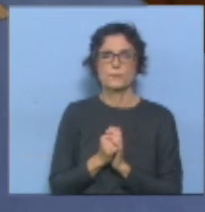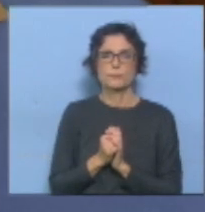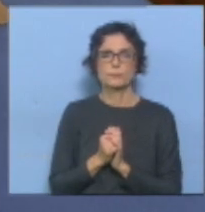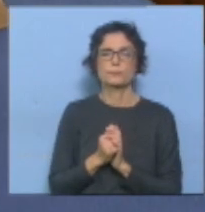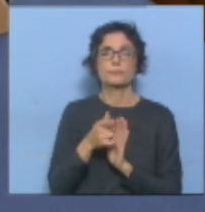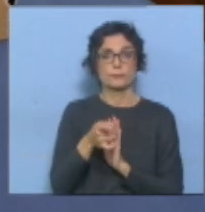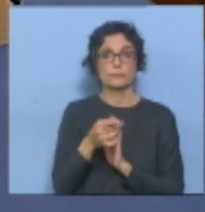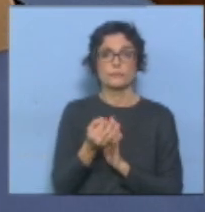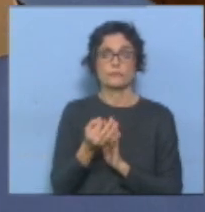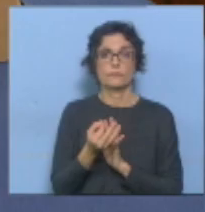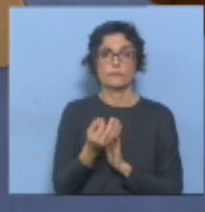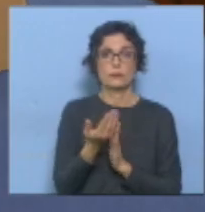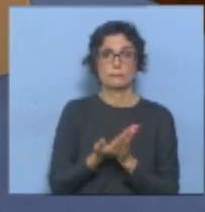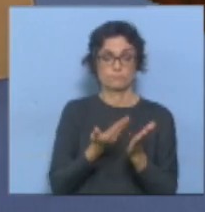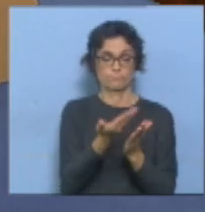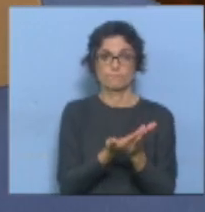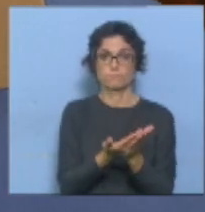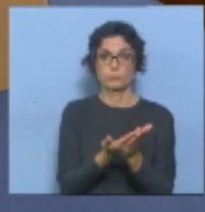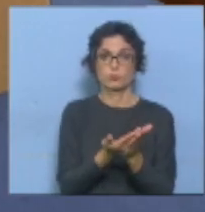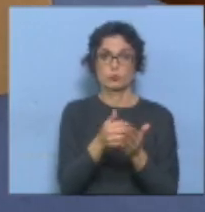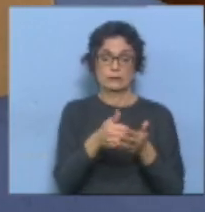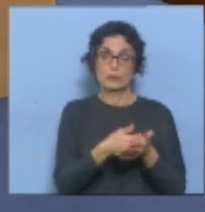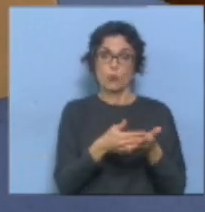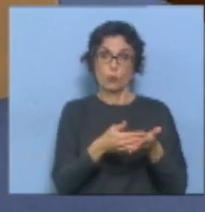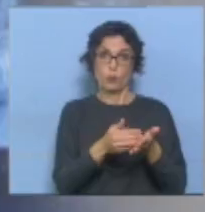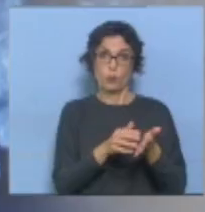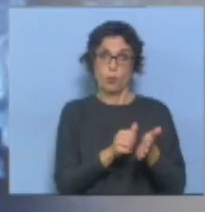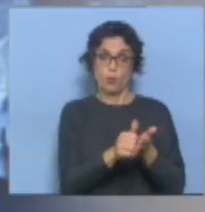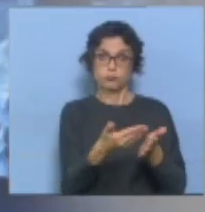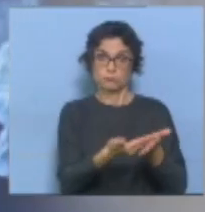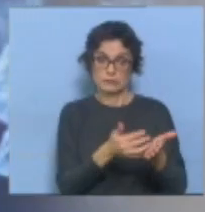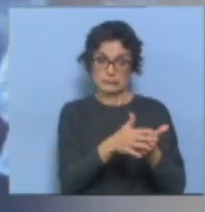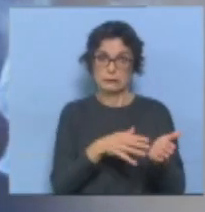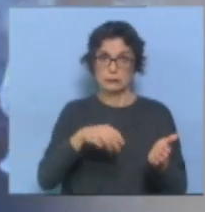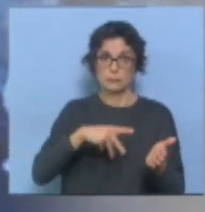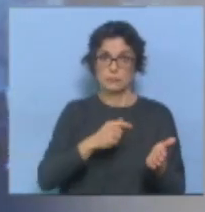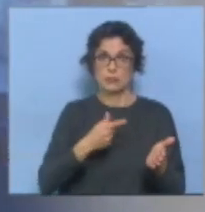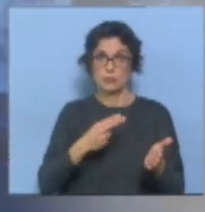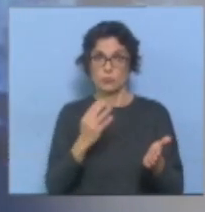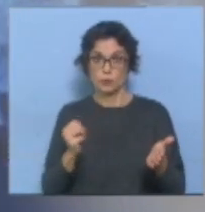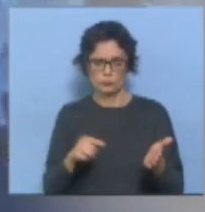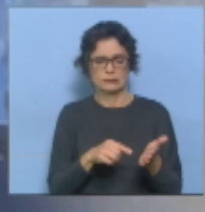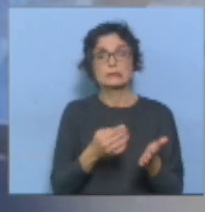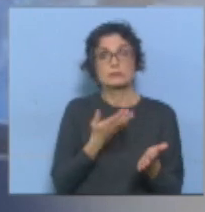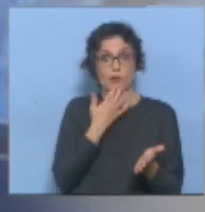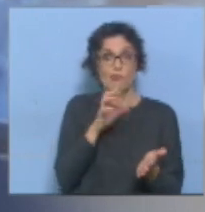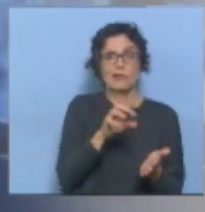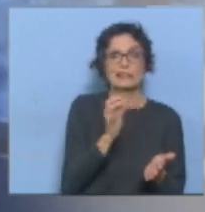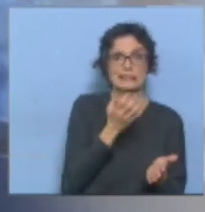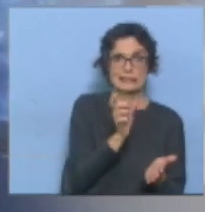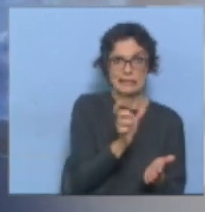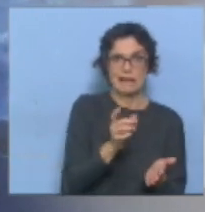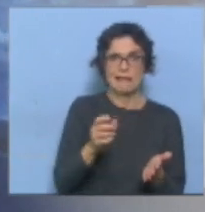É a proposta que nos chega deste Evangelho de Mateus. Padre Nélio, lá está o sal e a